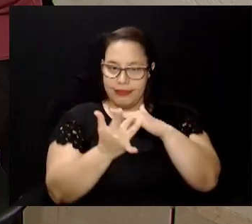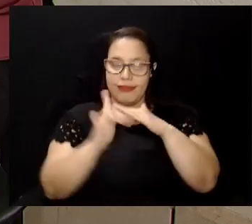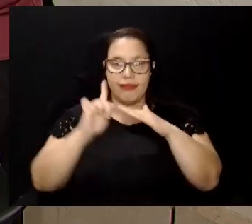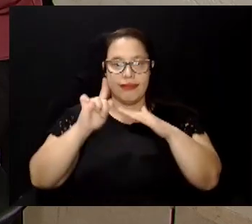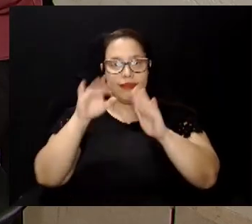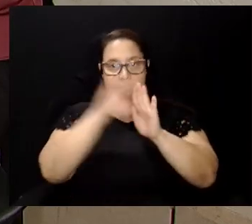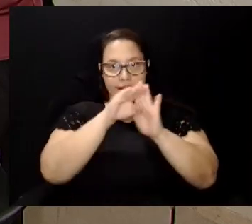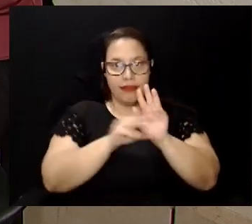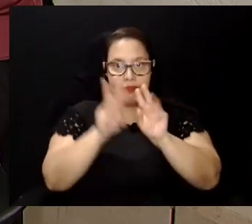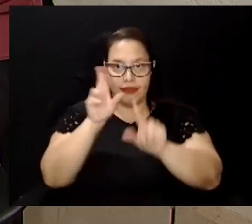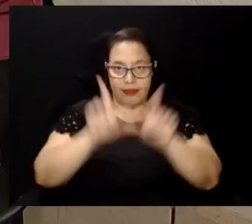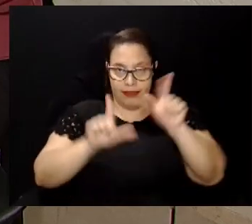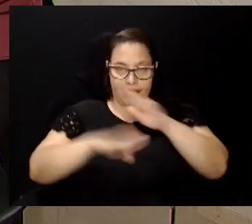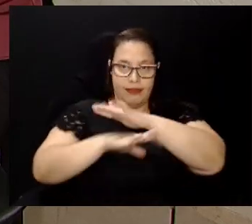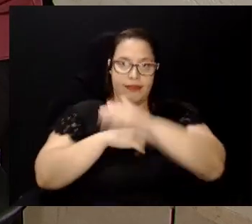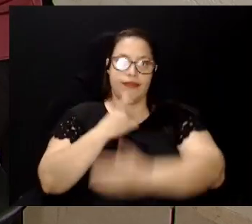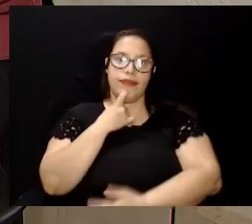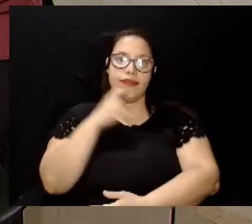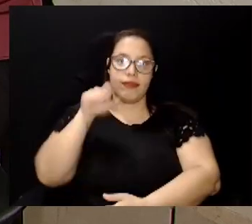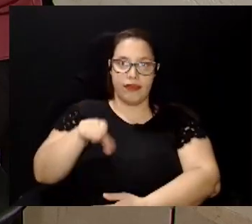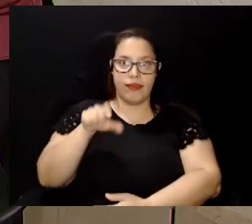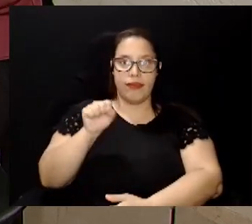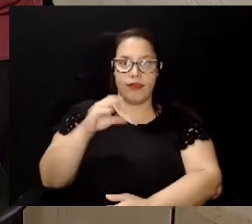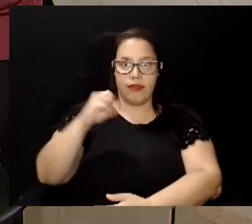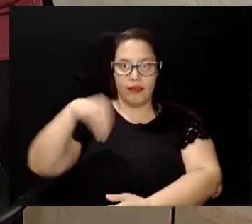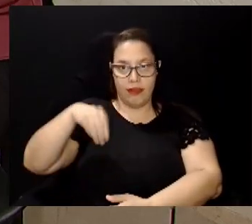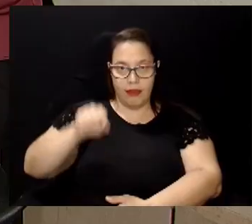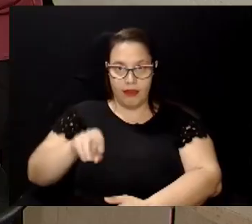também pelas redes sociais e no portal